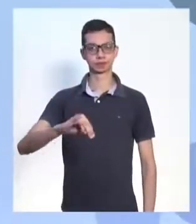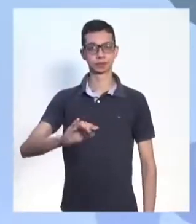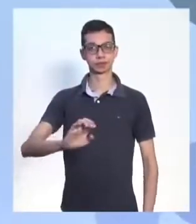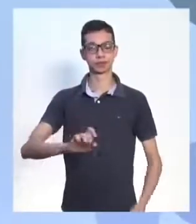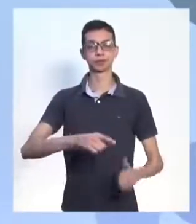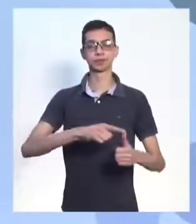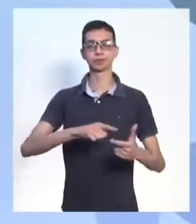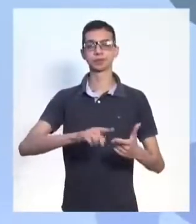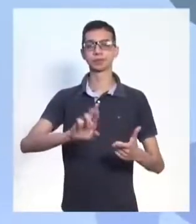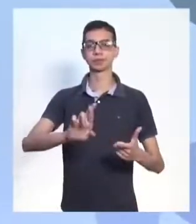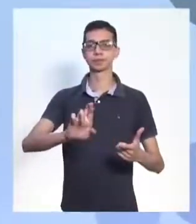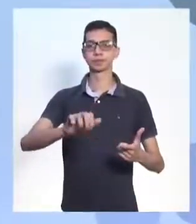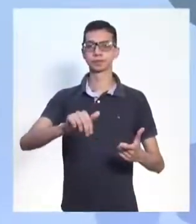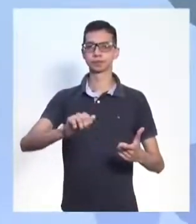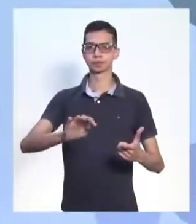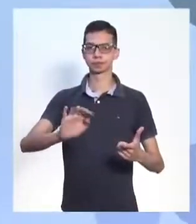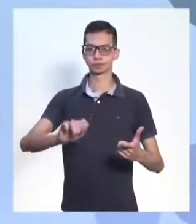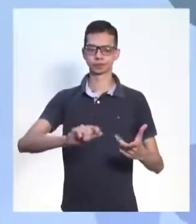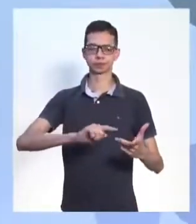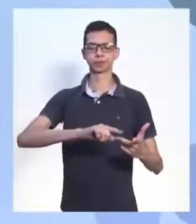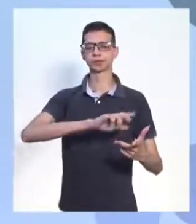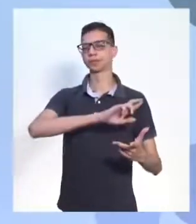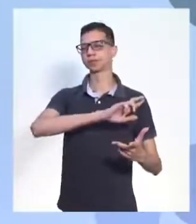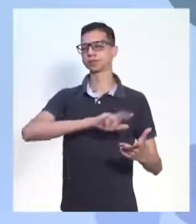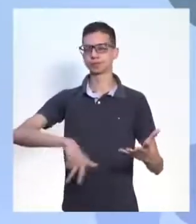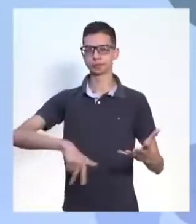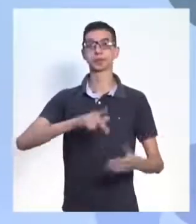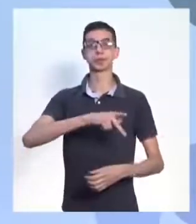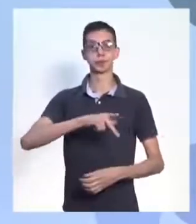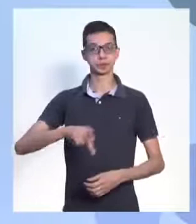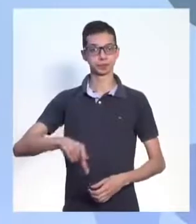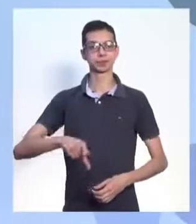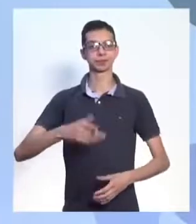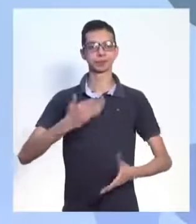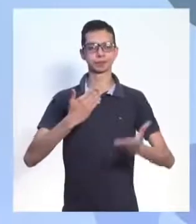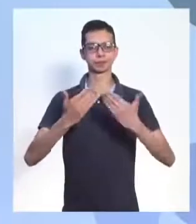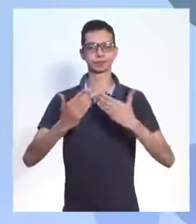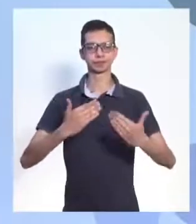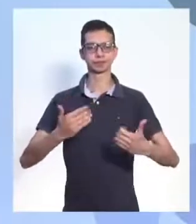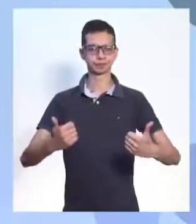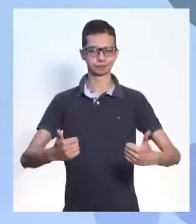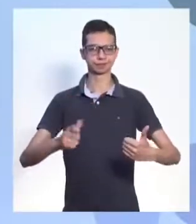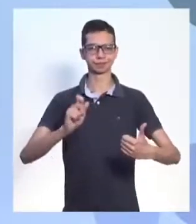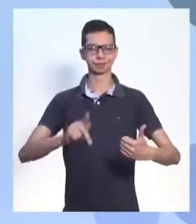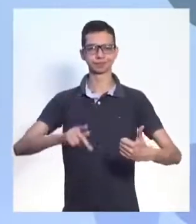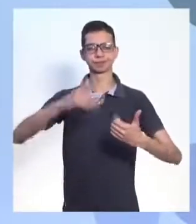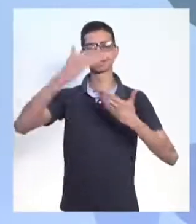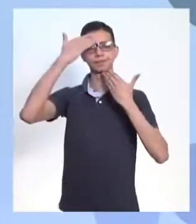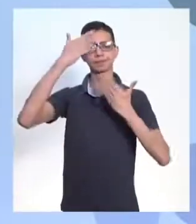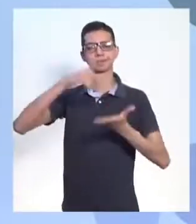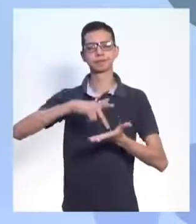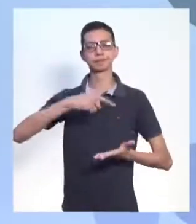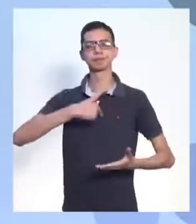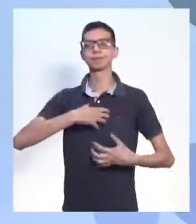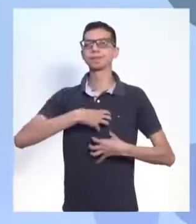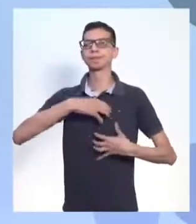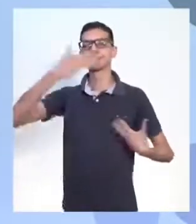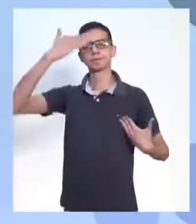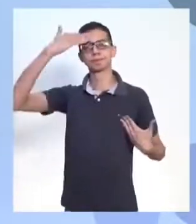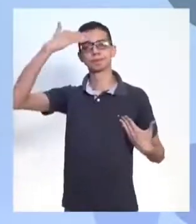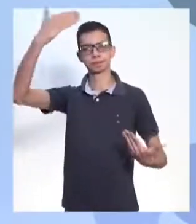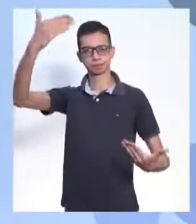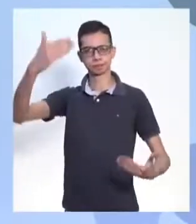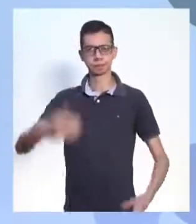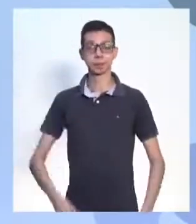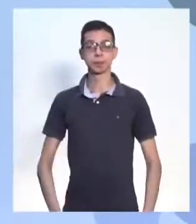e todos, né, que estão aqui conversando com a gente, tá bom? Obrigado de coração. Tá? As